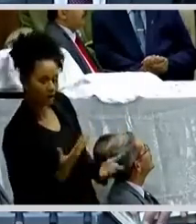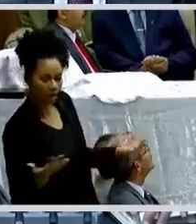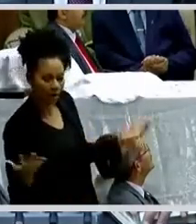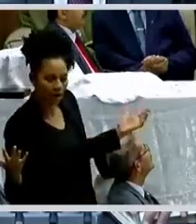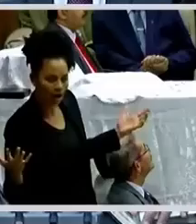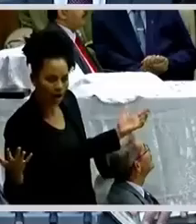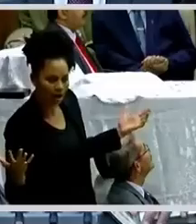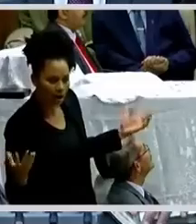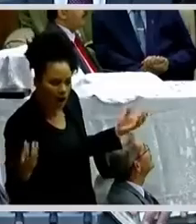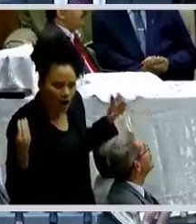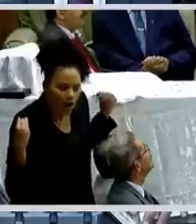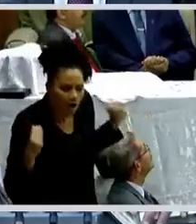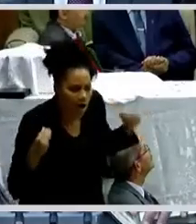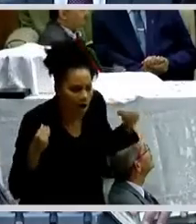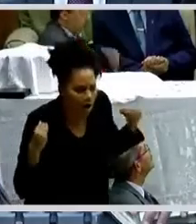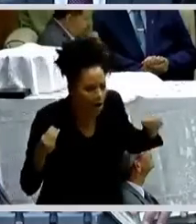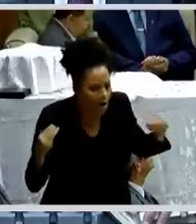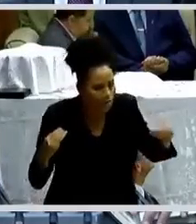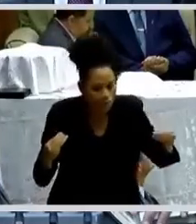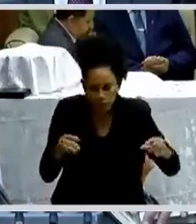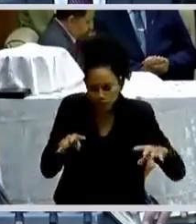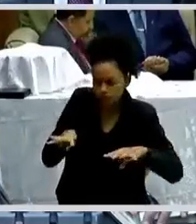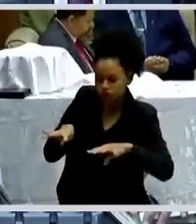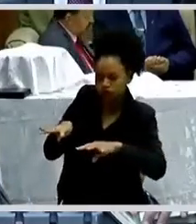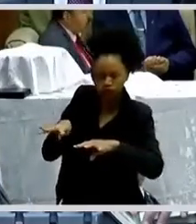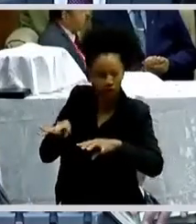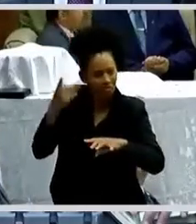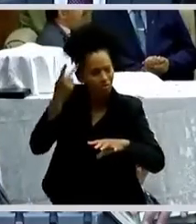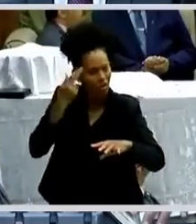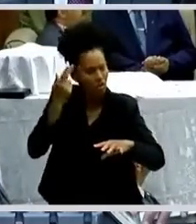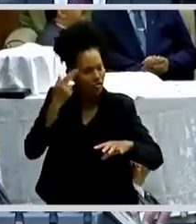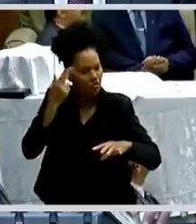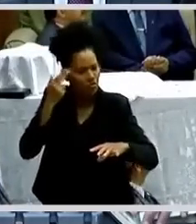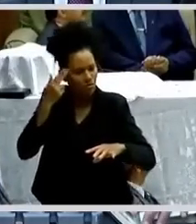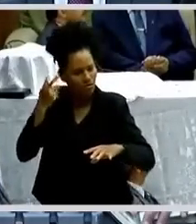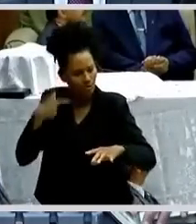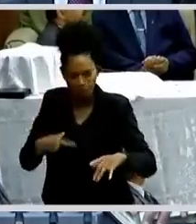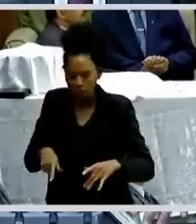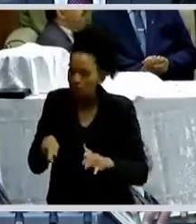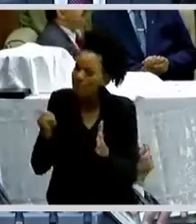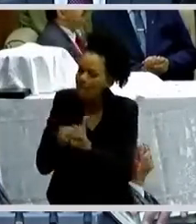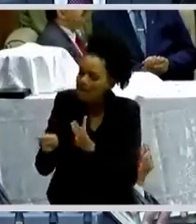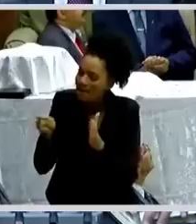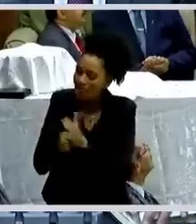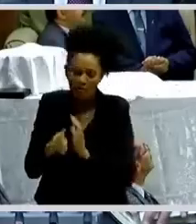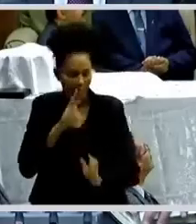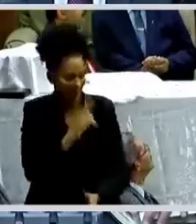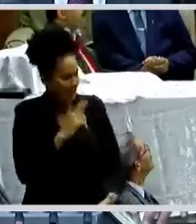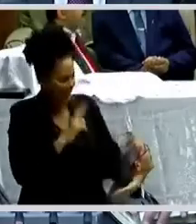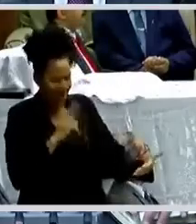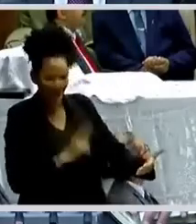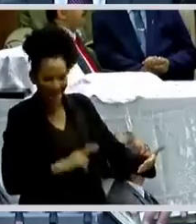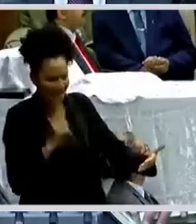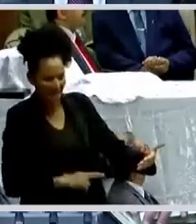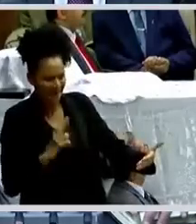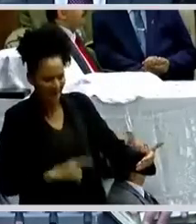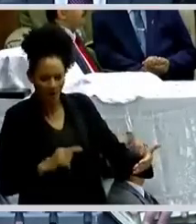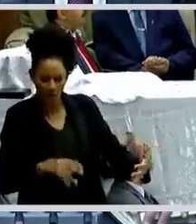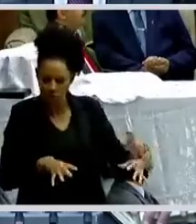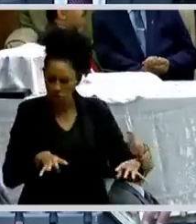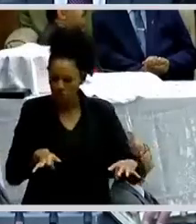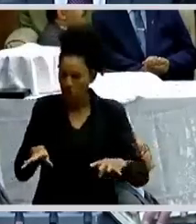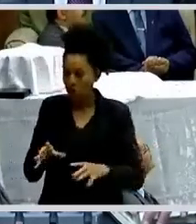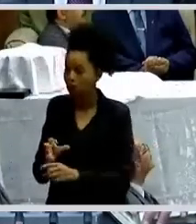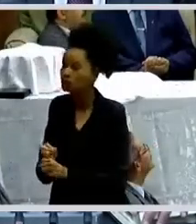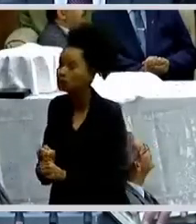Então, como Jesus se destacou, era o normal. Quando ele sabatinava um jovem que se destacava, os mestres vinham logo